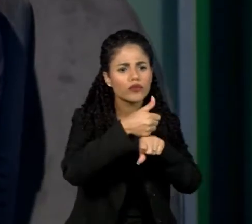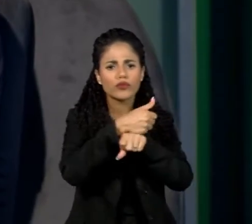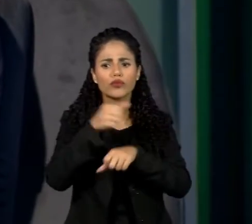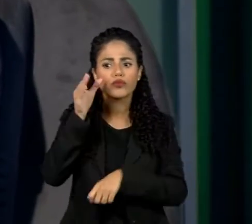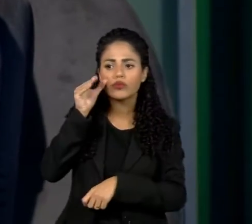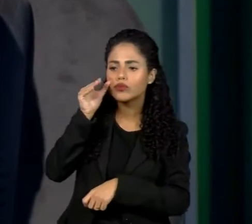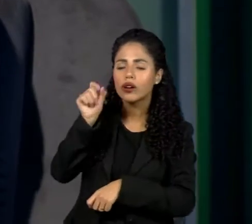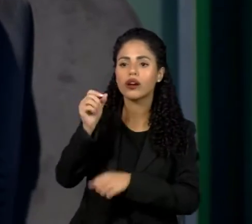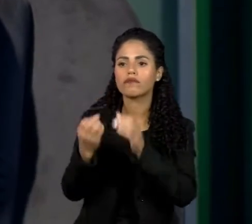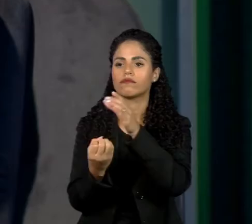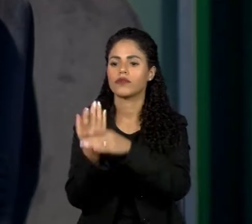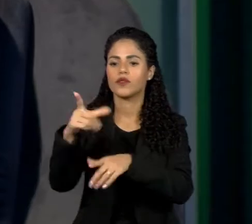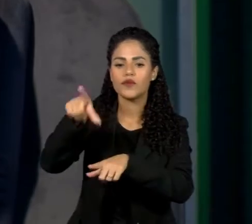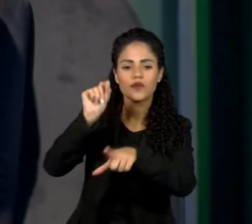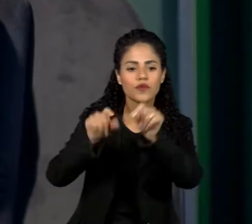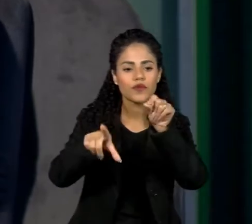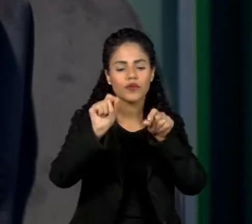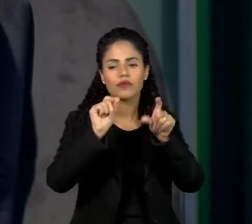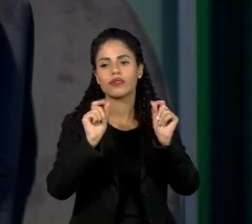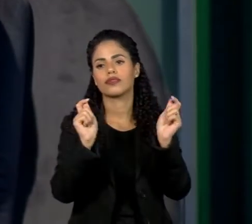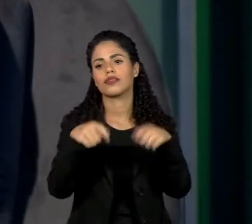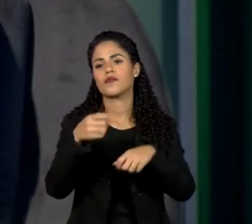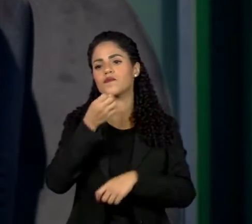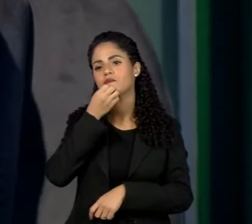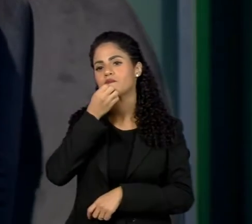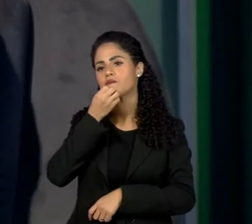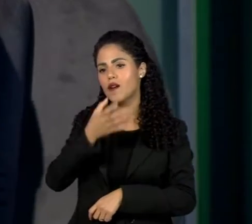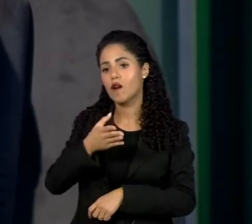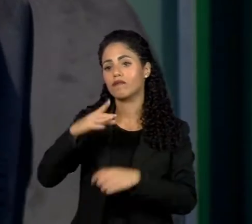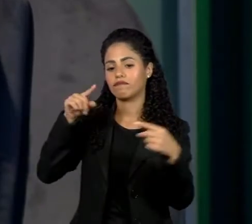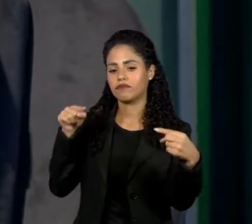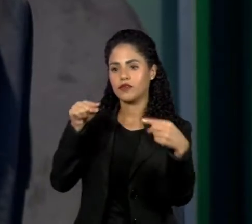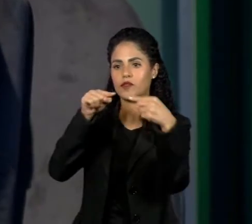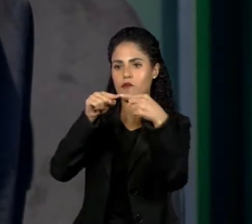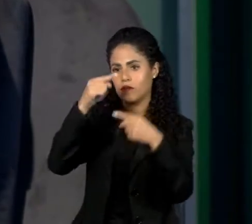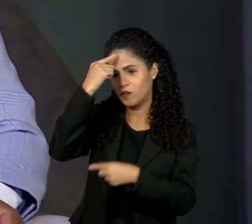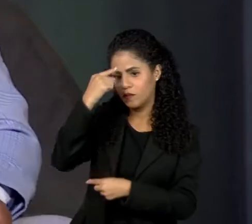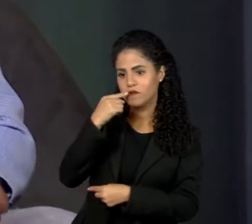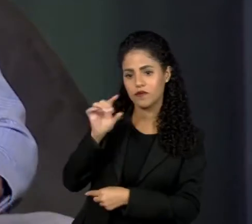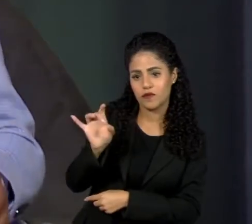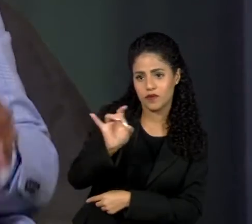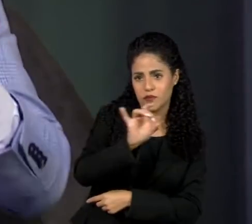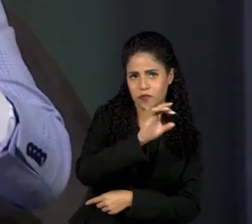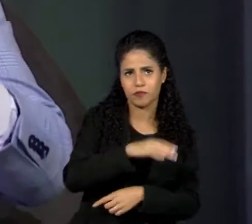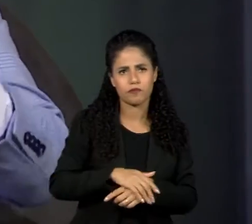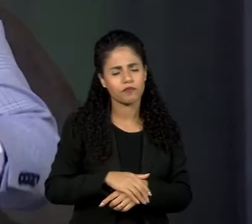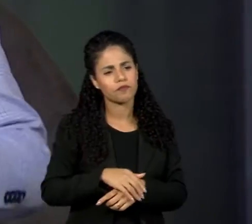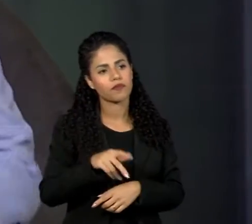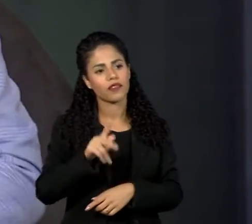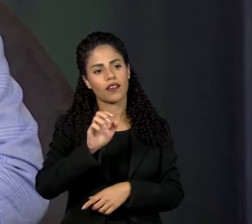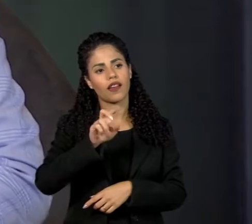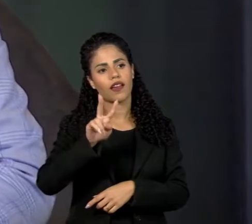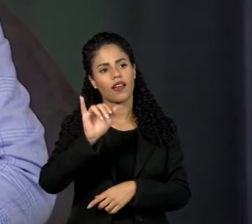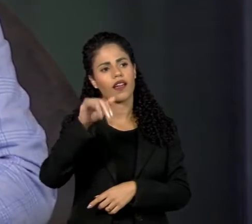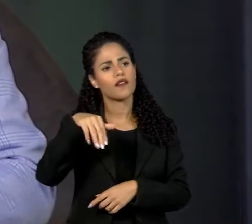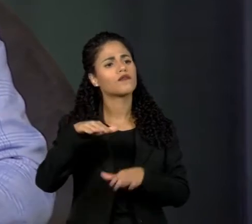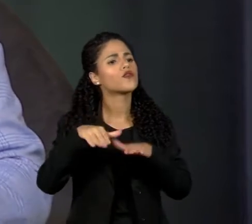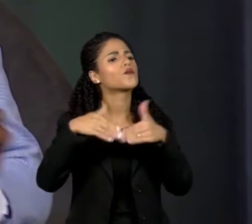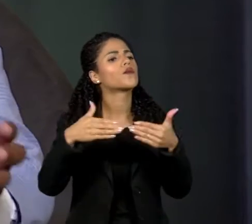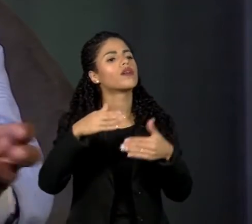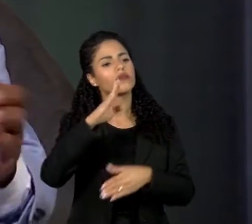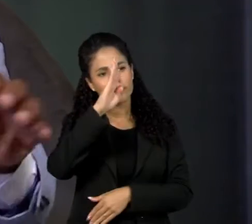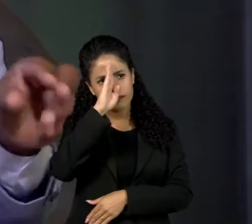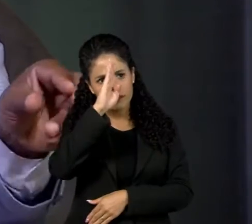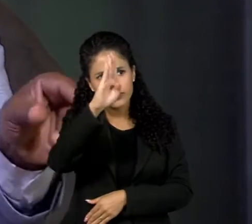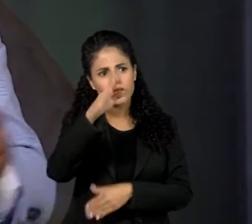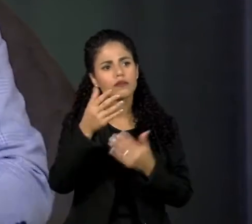os criadores, para que possa trazer isso de forma específica, sem precisar do agente da agência. Ô Kevin, qual o maior objetivo de agência